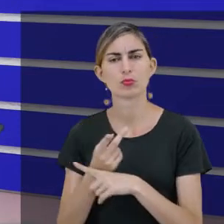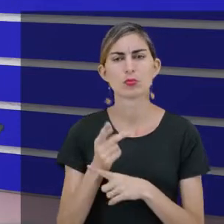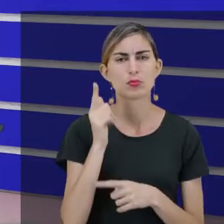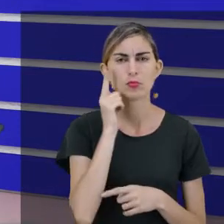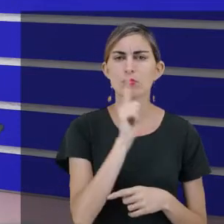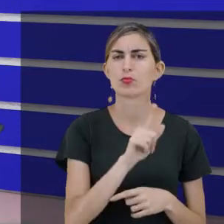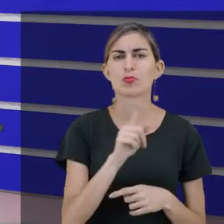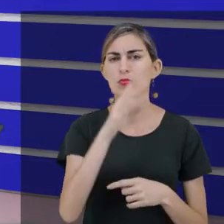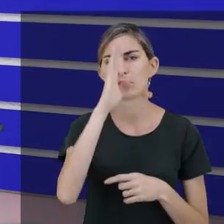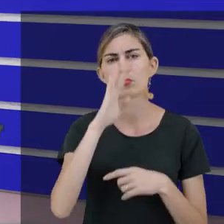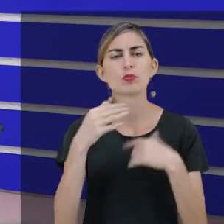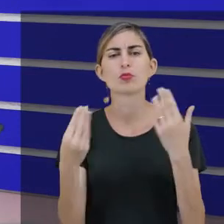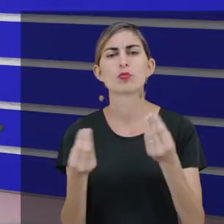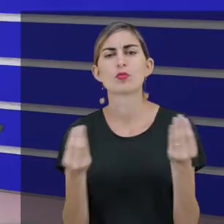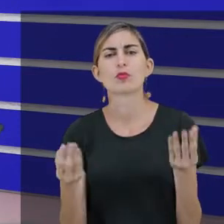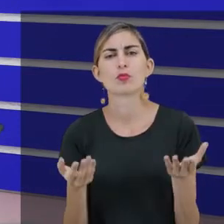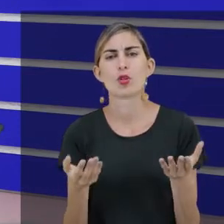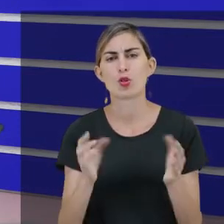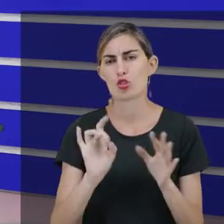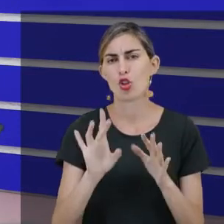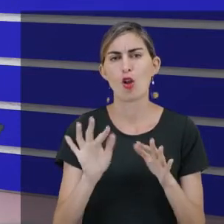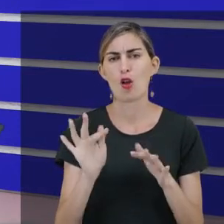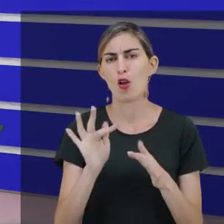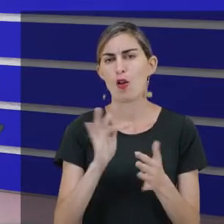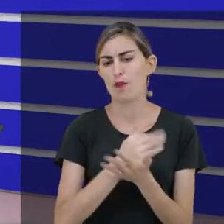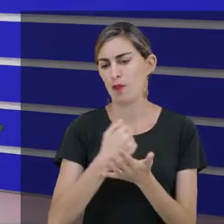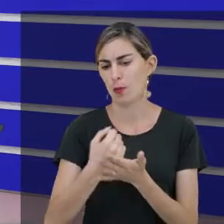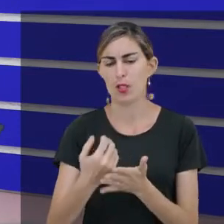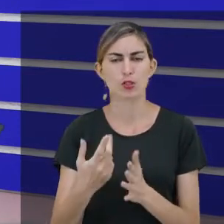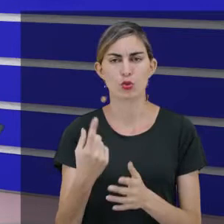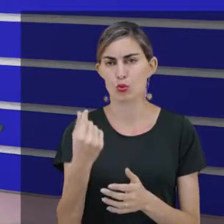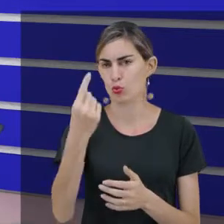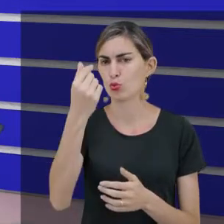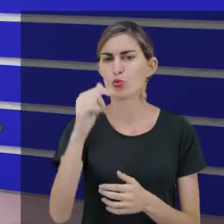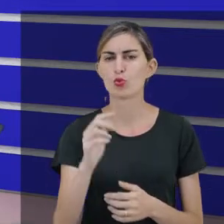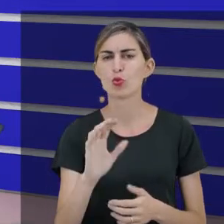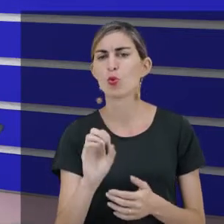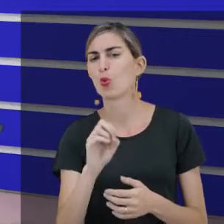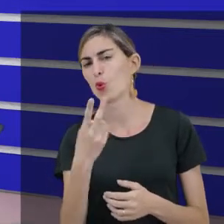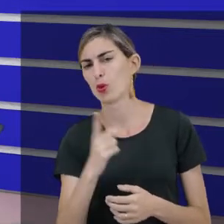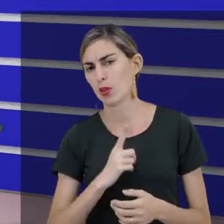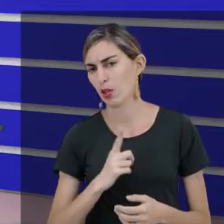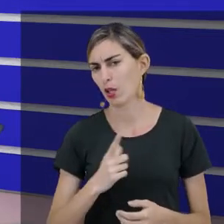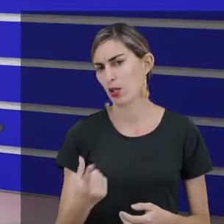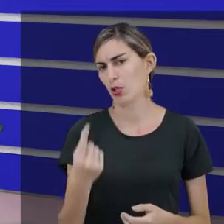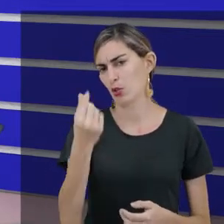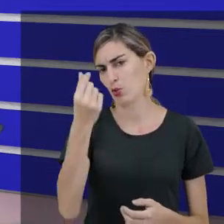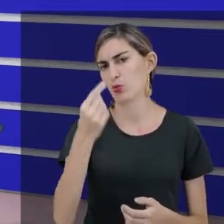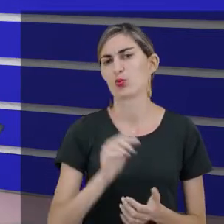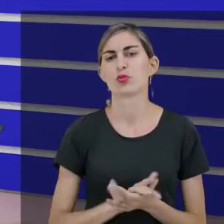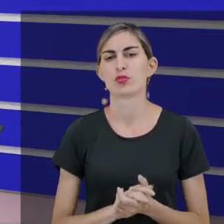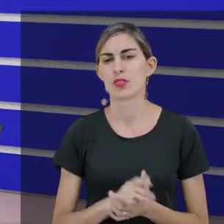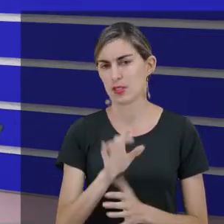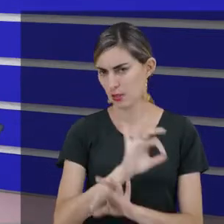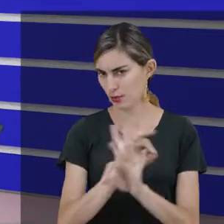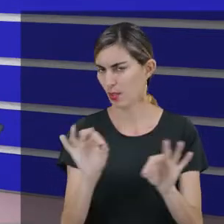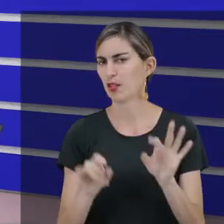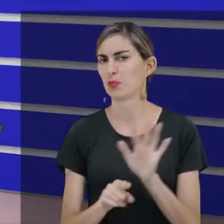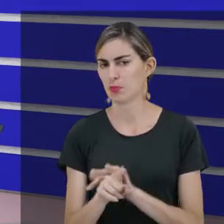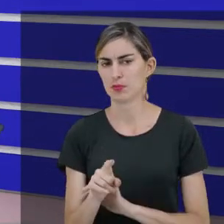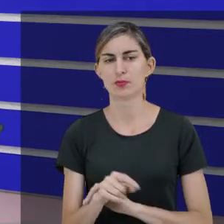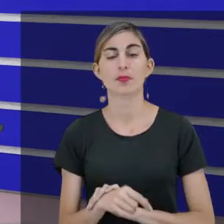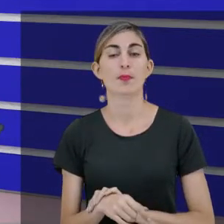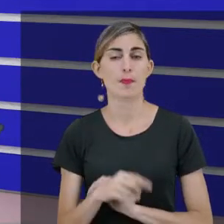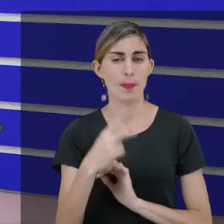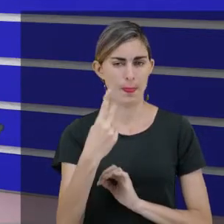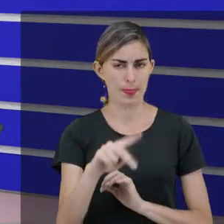certos, é mais uma formalidade e não vai haver custo, ou vai haver algum tipo de custo para a empresa? Excelente colocação.